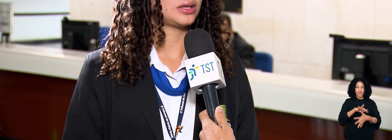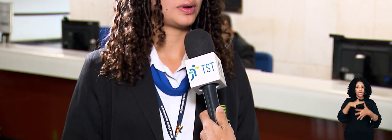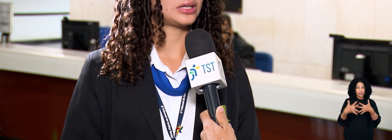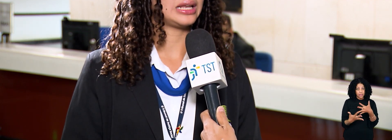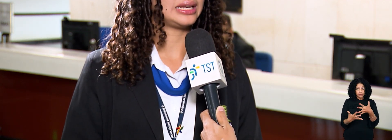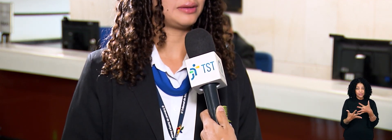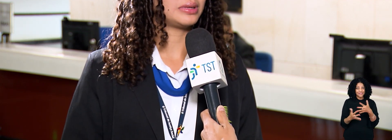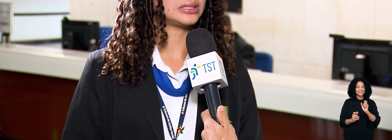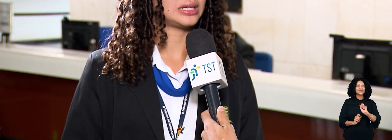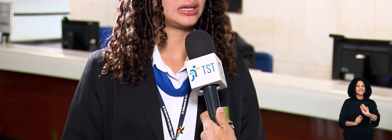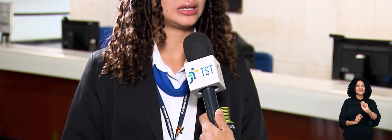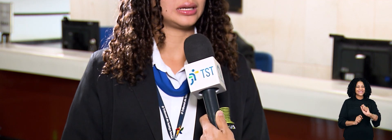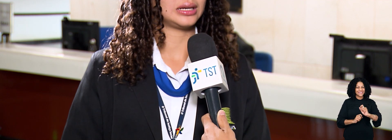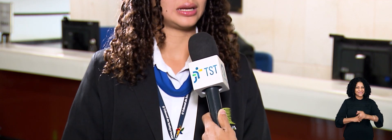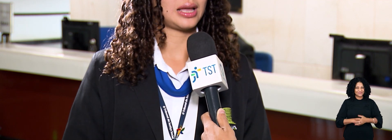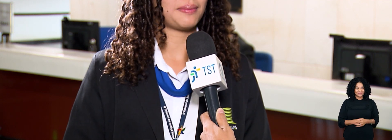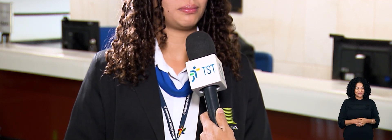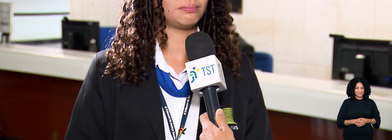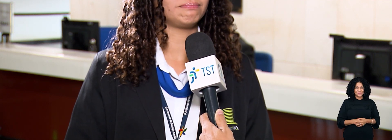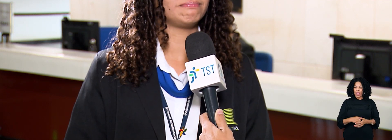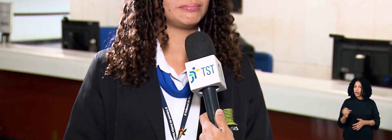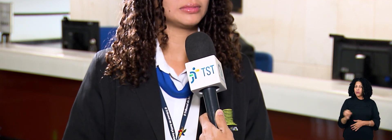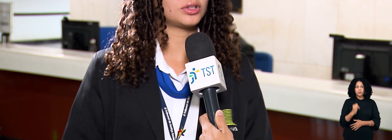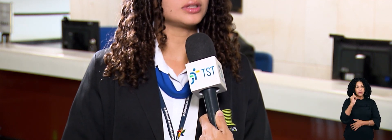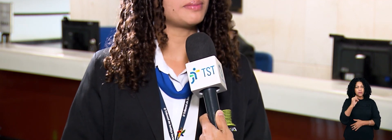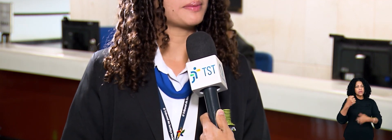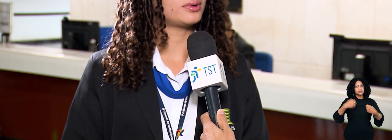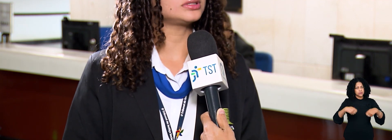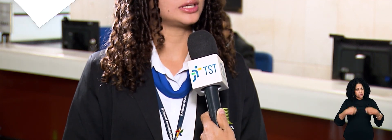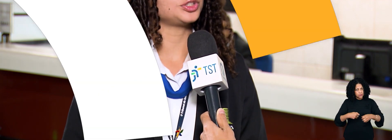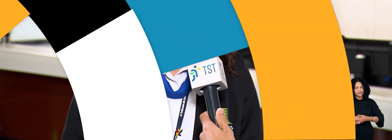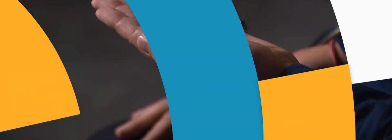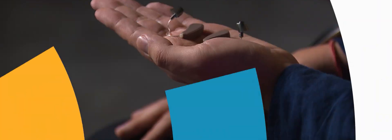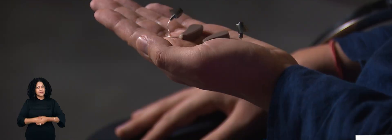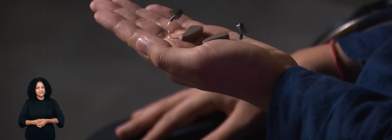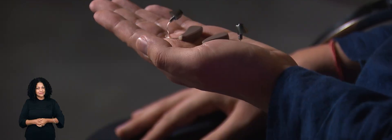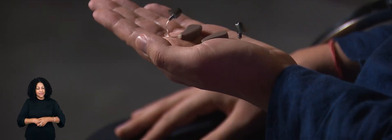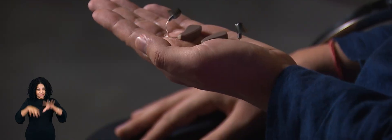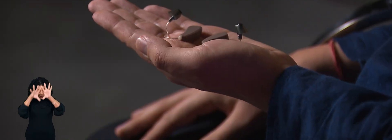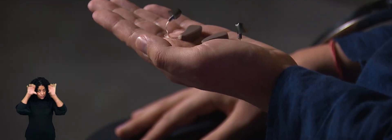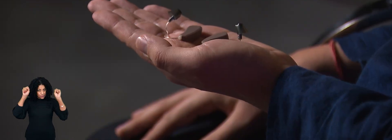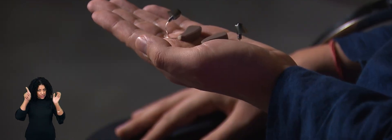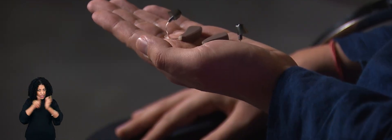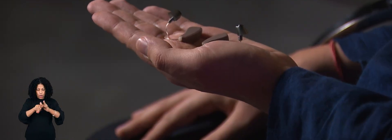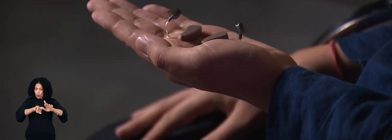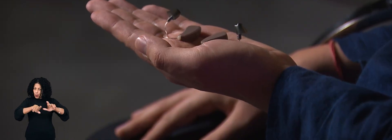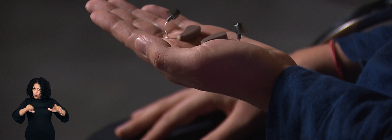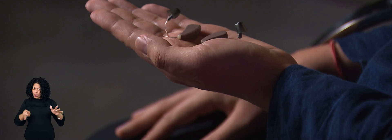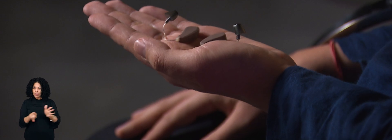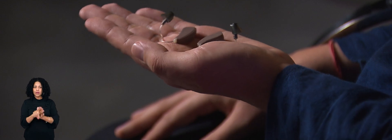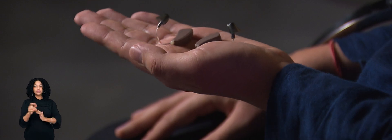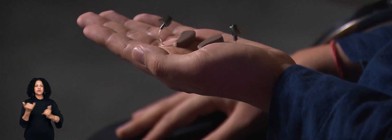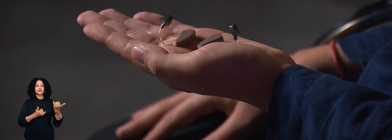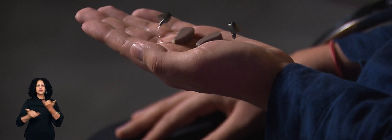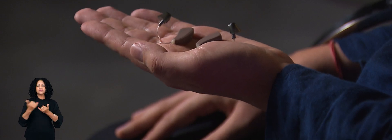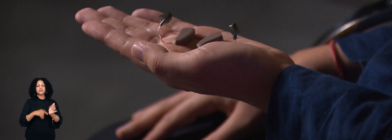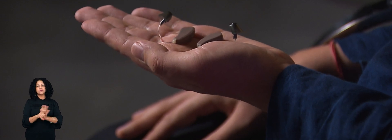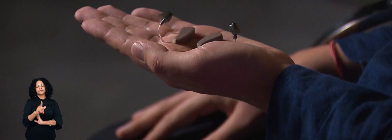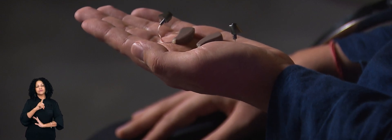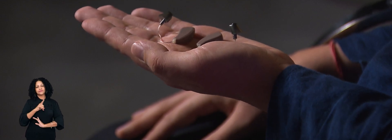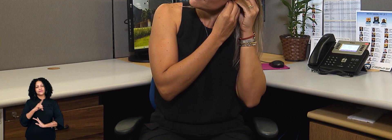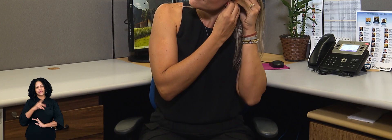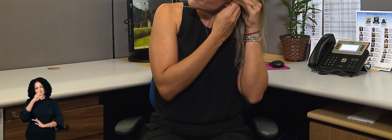mais. Então a Libras ela torna bem importante. No tribunal, há outros meios de acesso